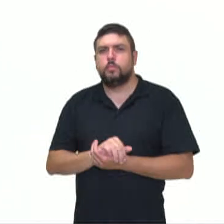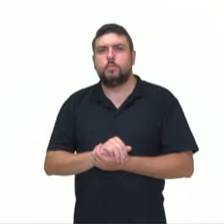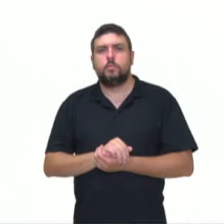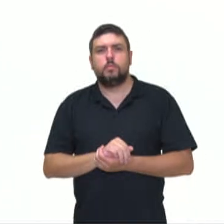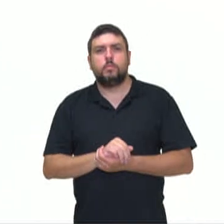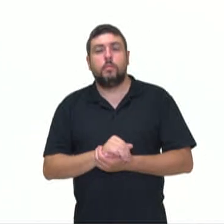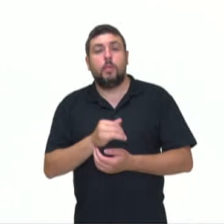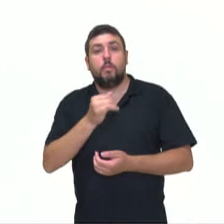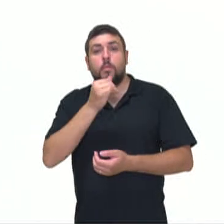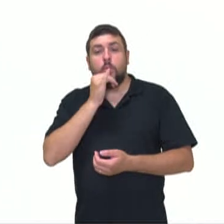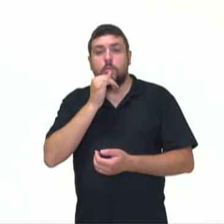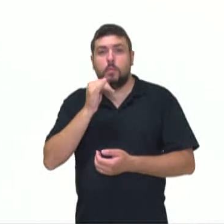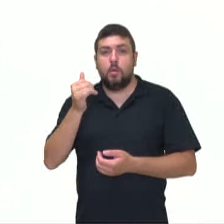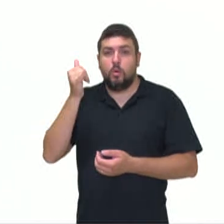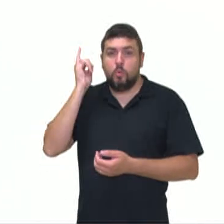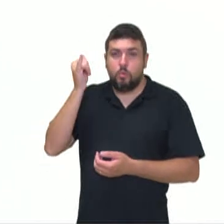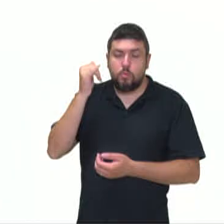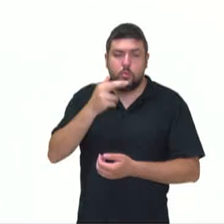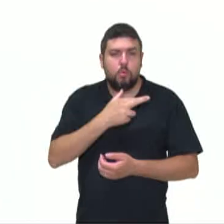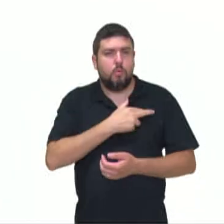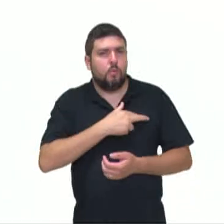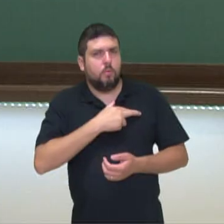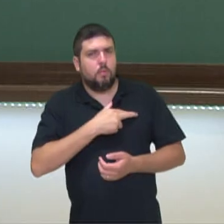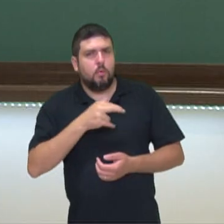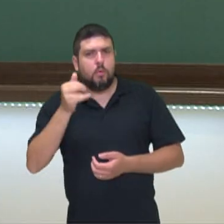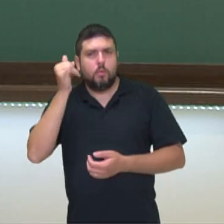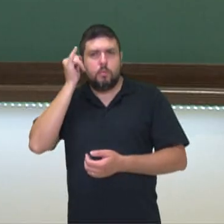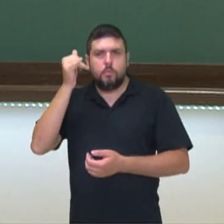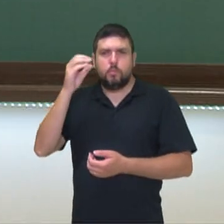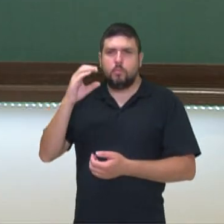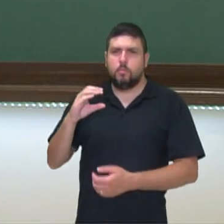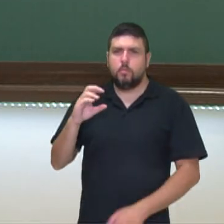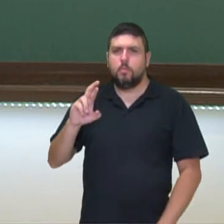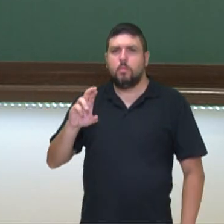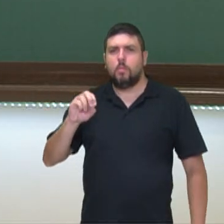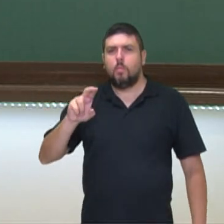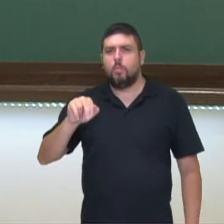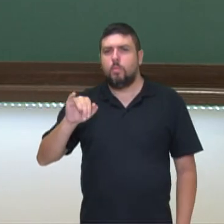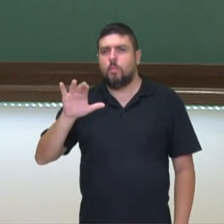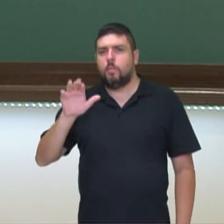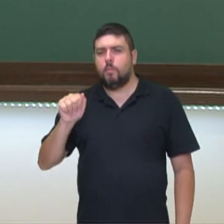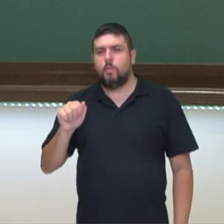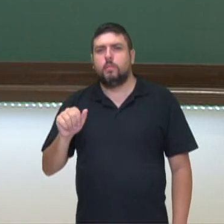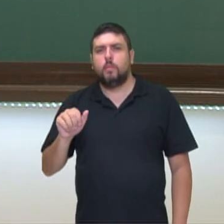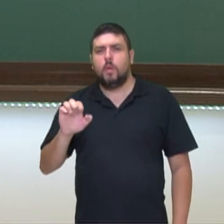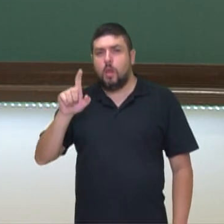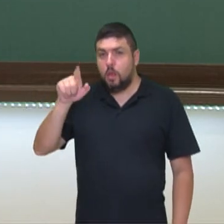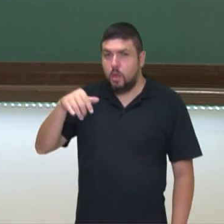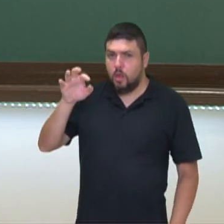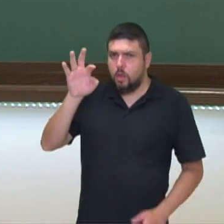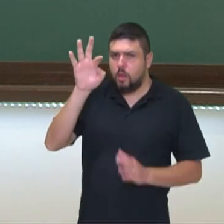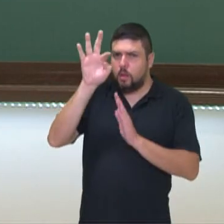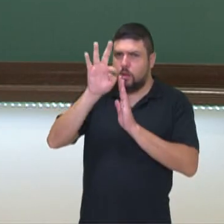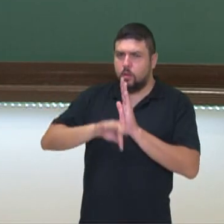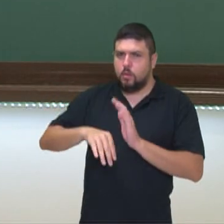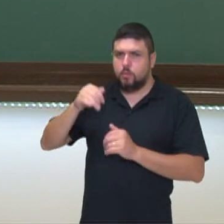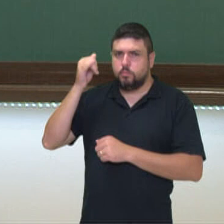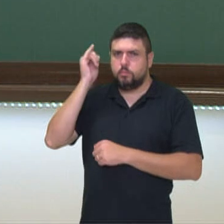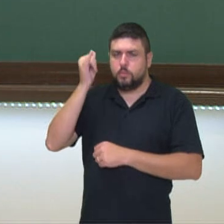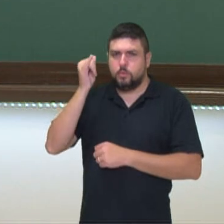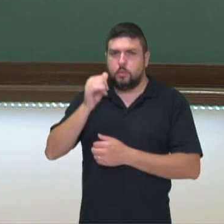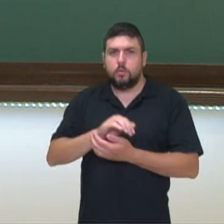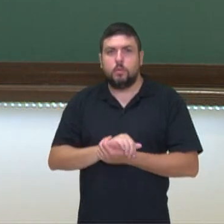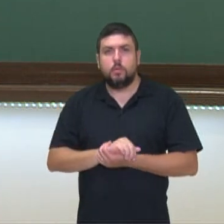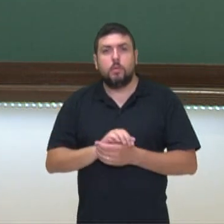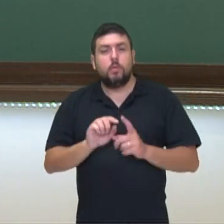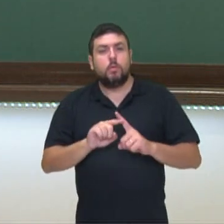aqui conto, romance e crônica. São textos que são diferentes, são narrativos, mas são diferentes. O conto, ele